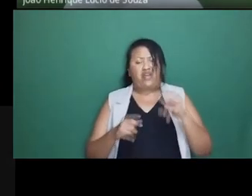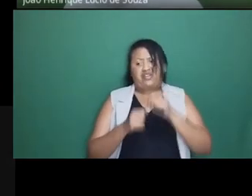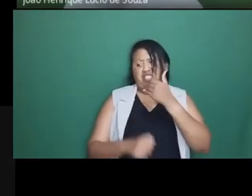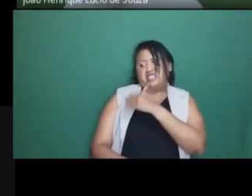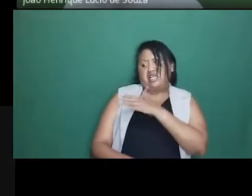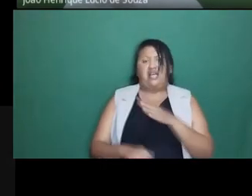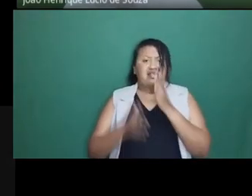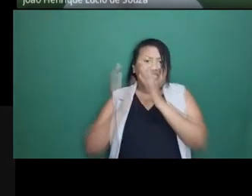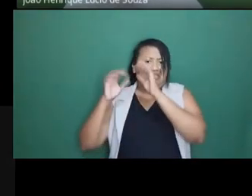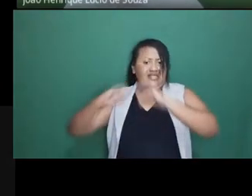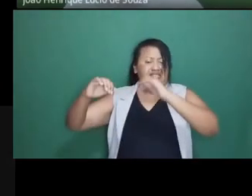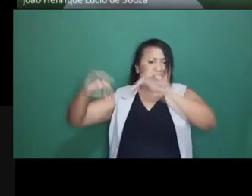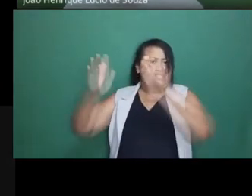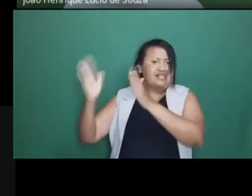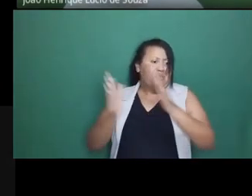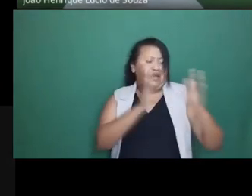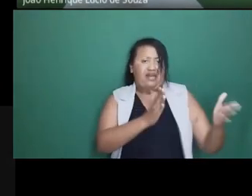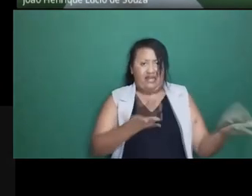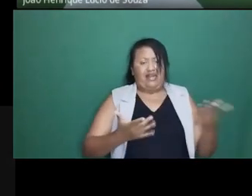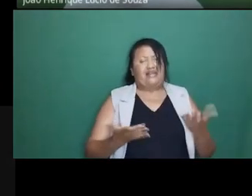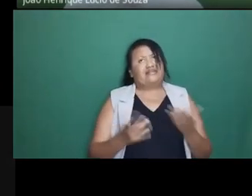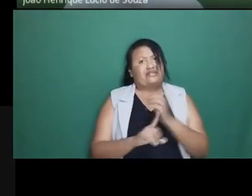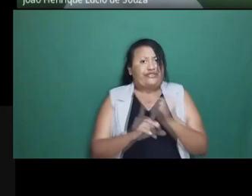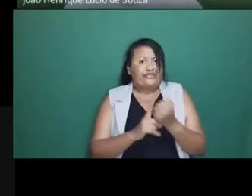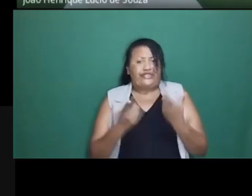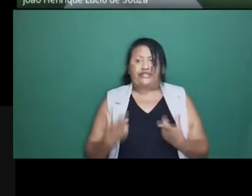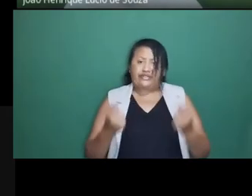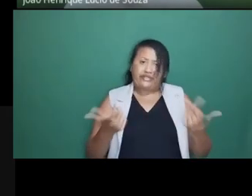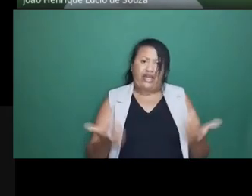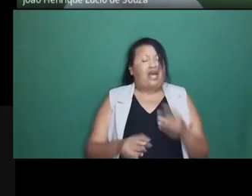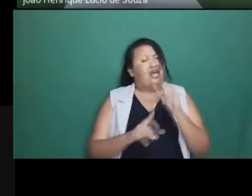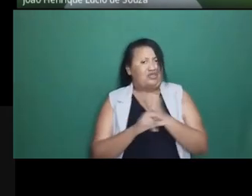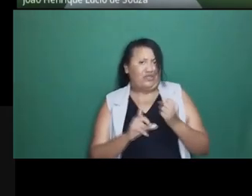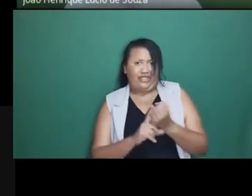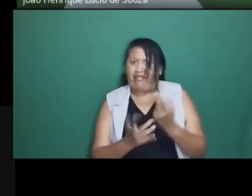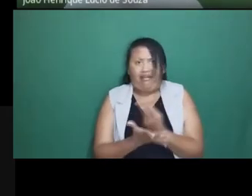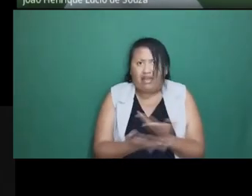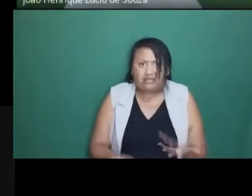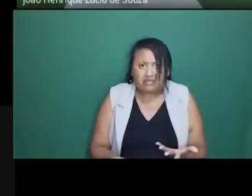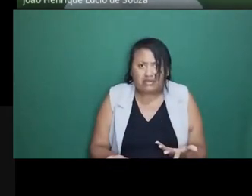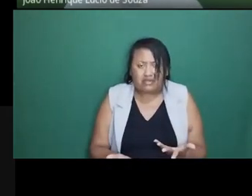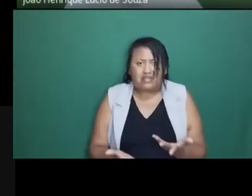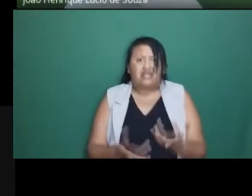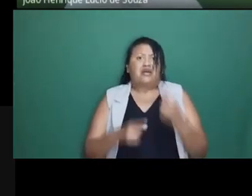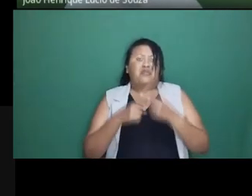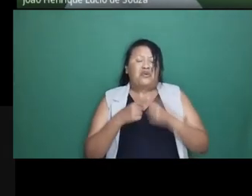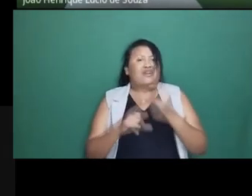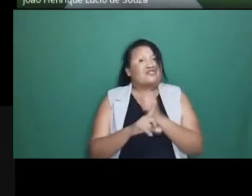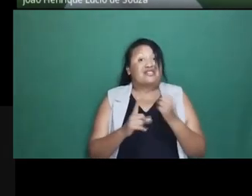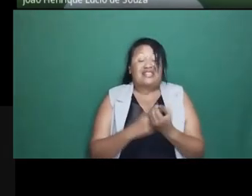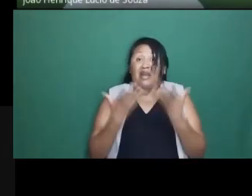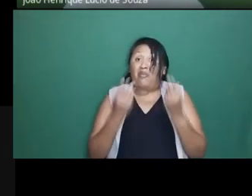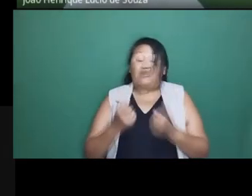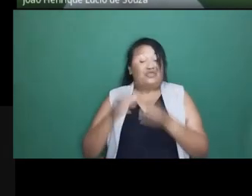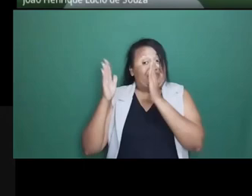social eu desejo é considerado iguais errado essa será de romano era muito separada dividida essa